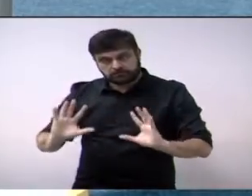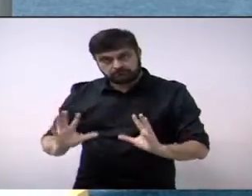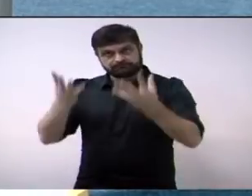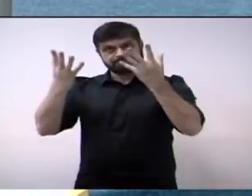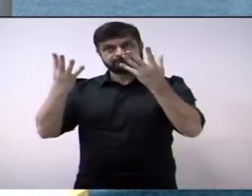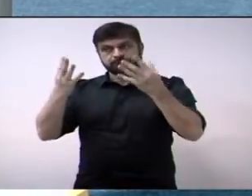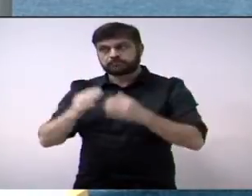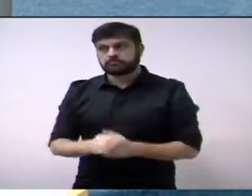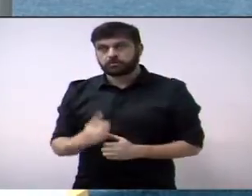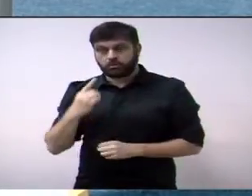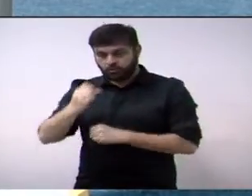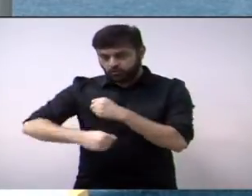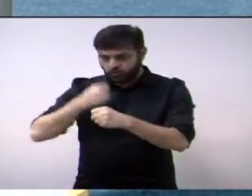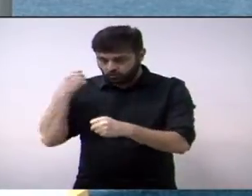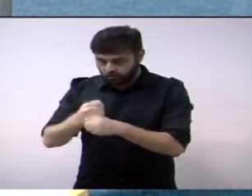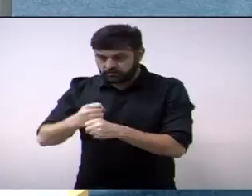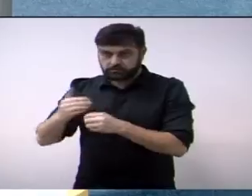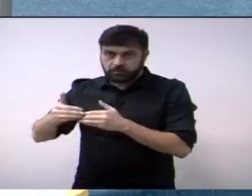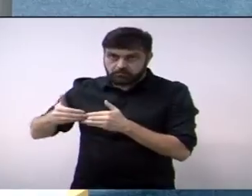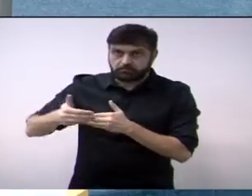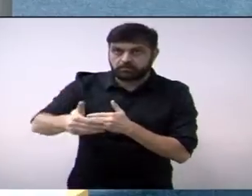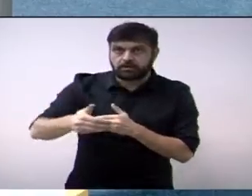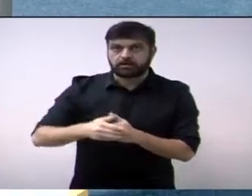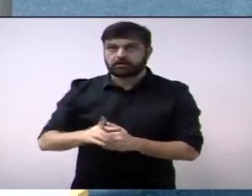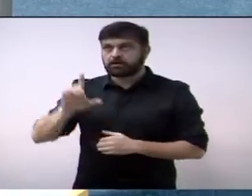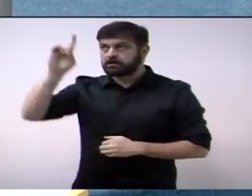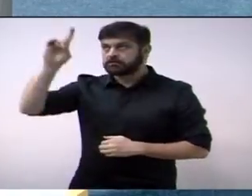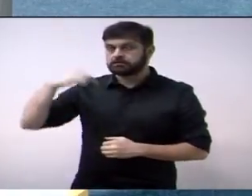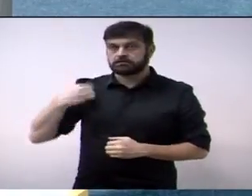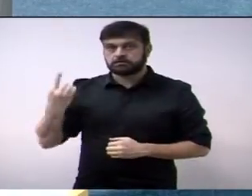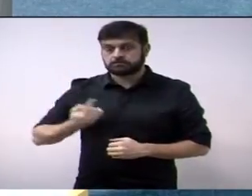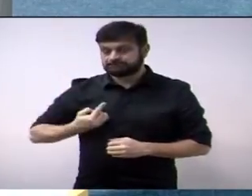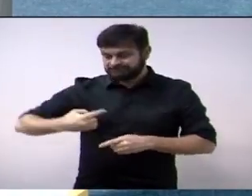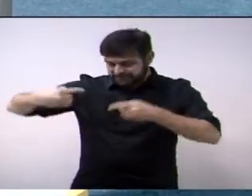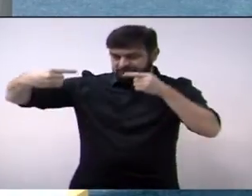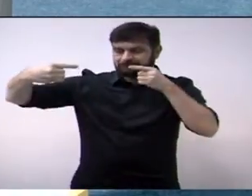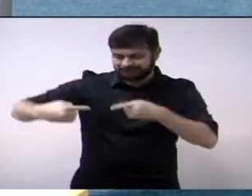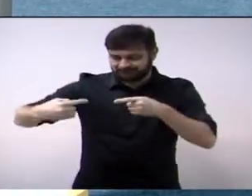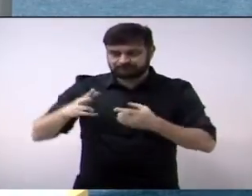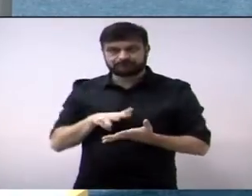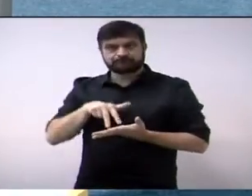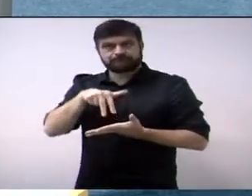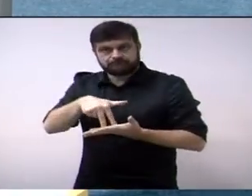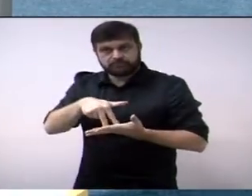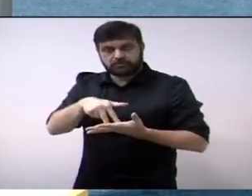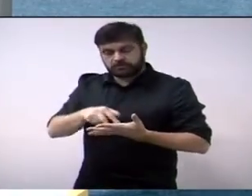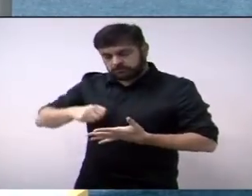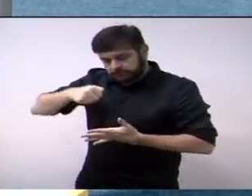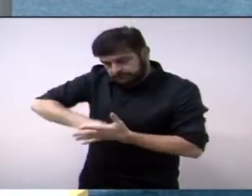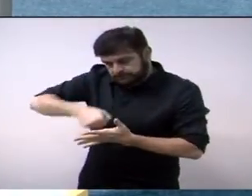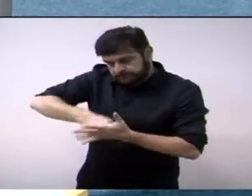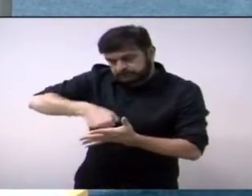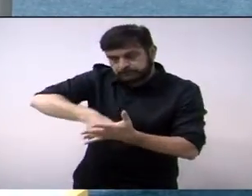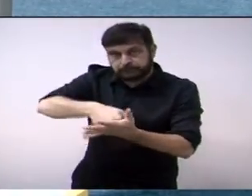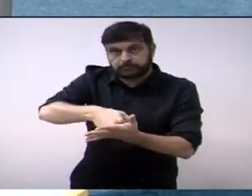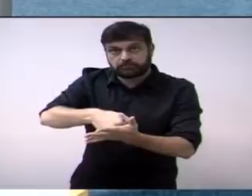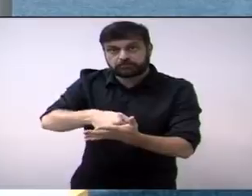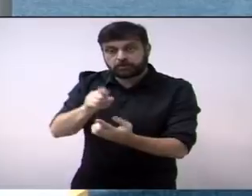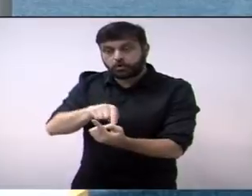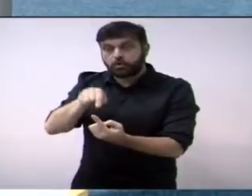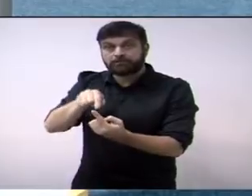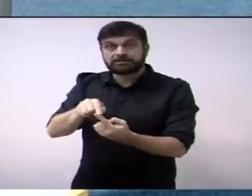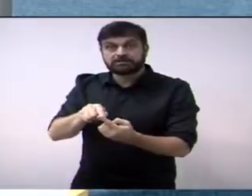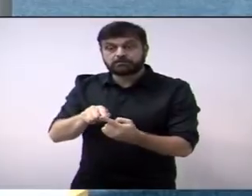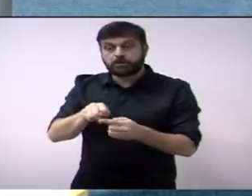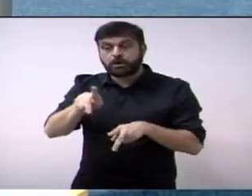que se passa, e Deus nos confia o desafio de estar aqui e de batalhar por aquilo que é melhor para